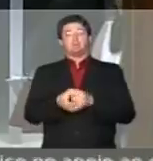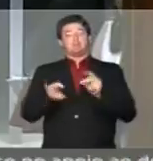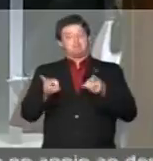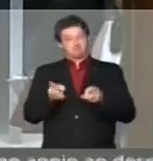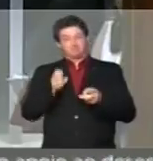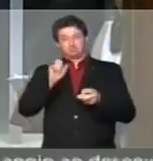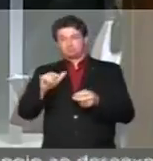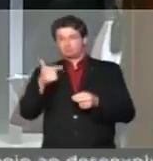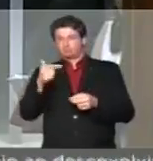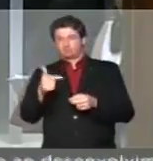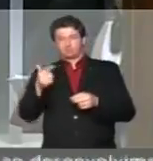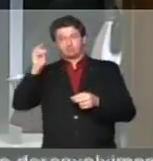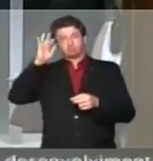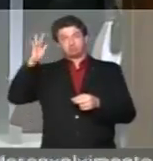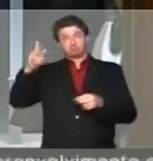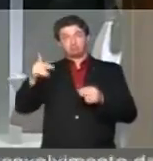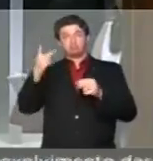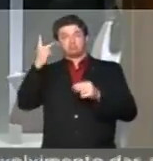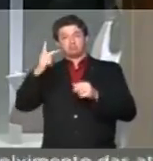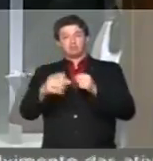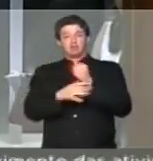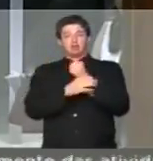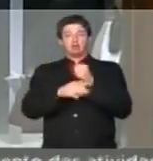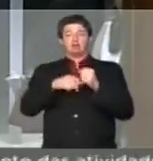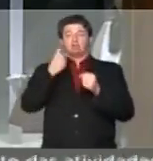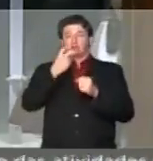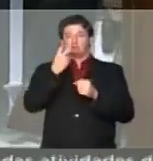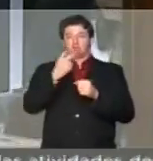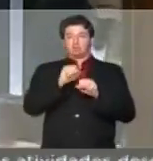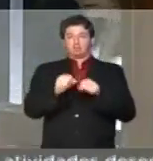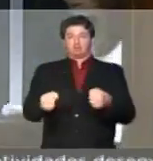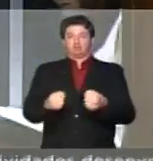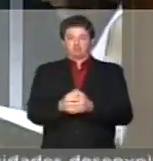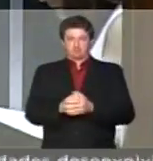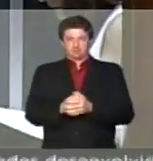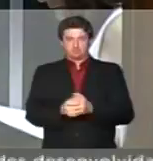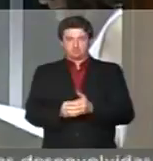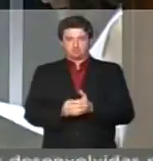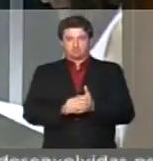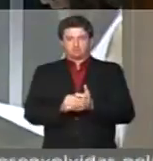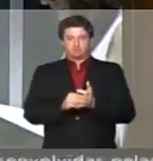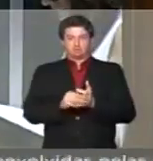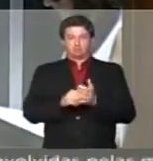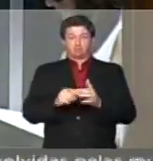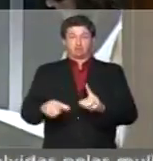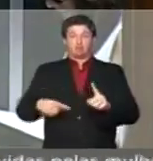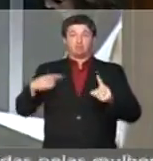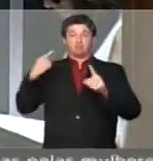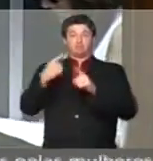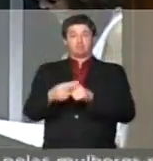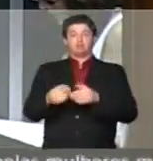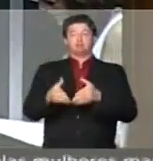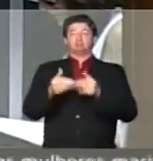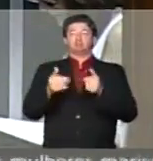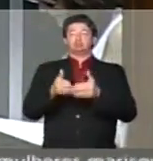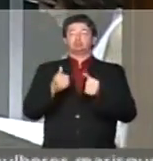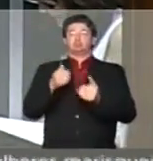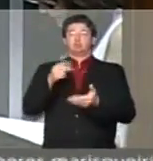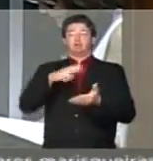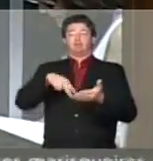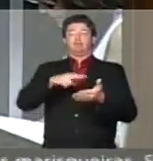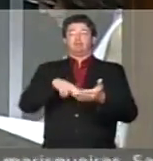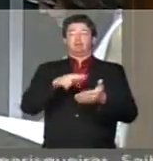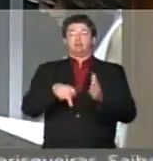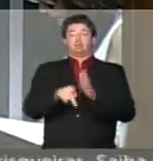mesmo quando não houver previsão de sustentação oral, o que pode ampliar sobremaneira o número de petições a serem